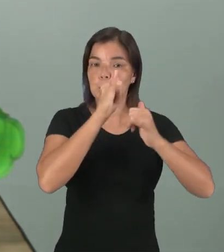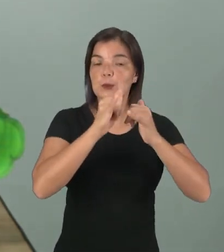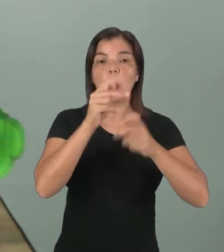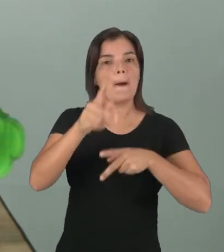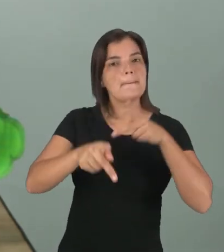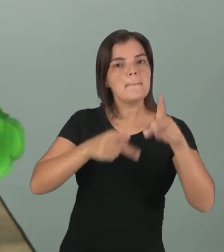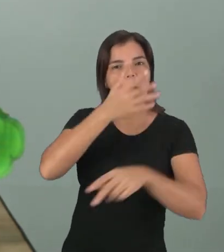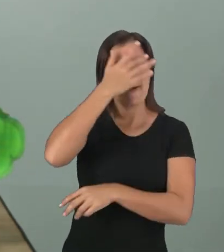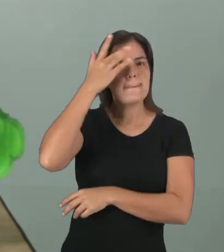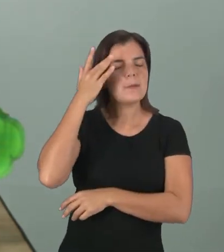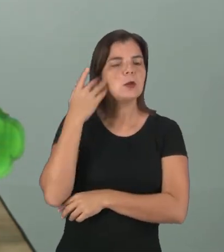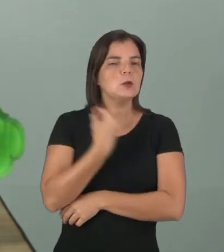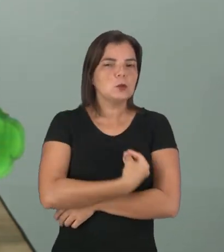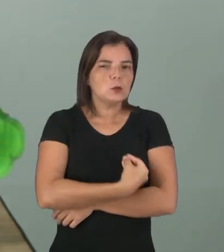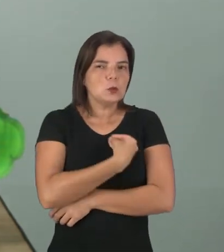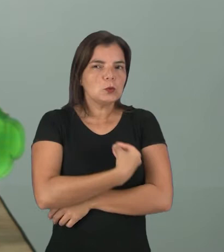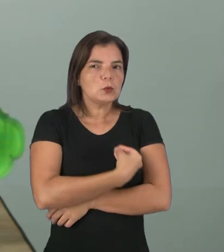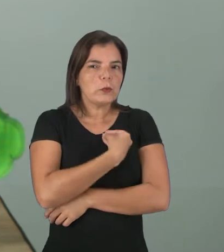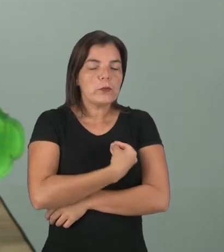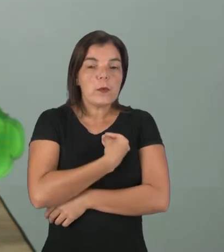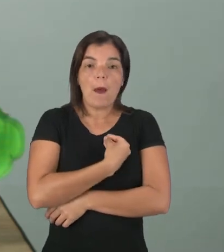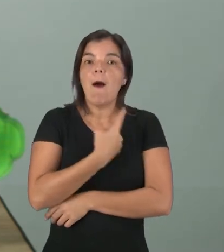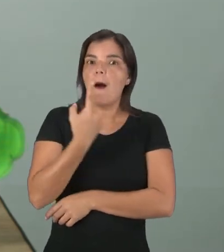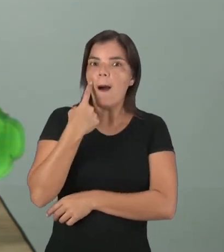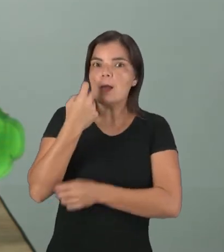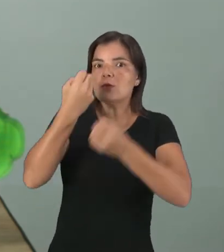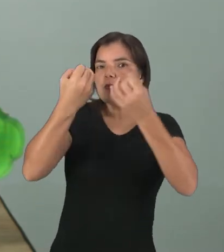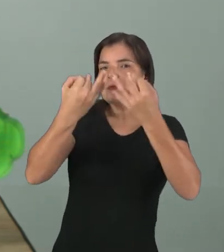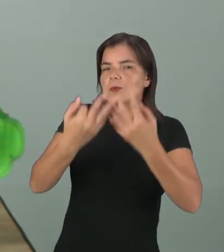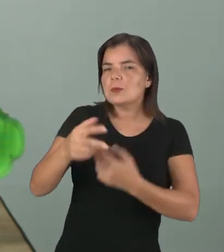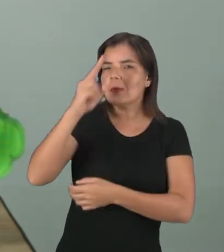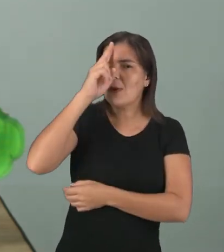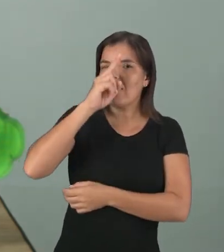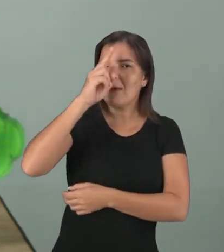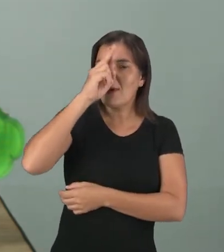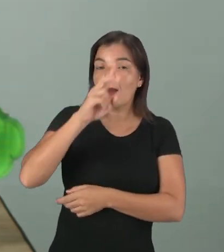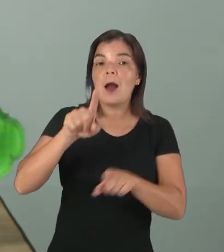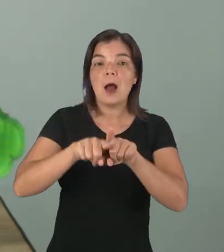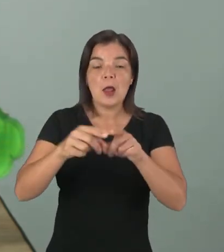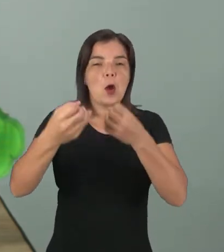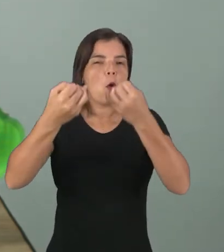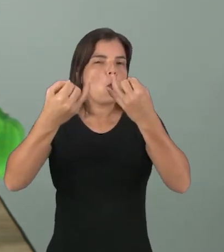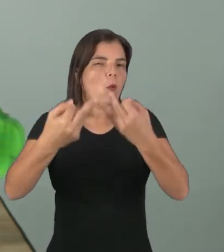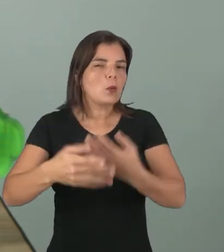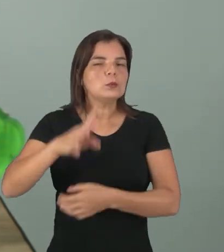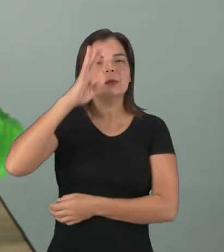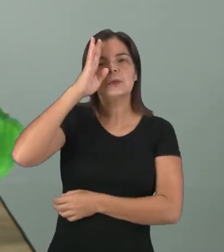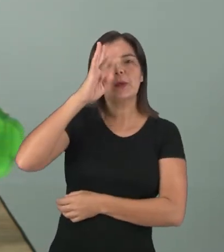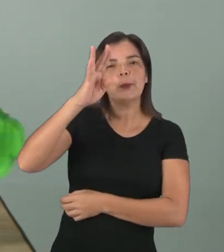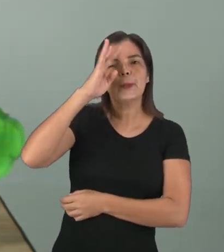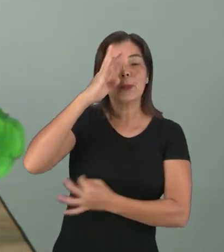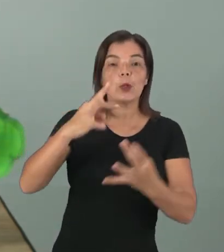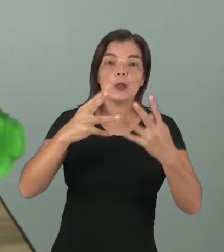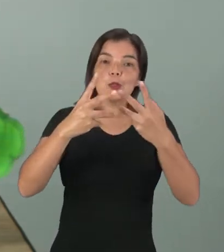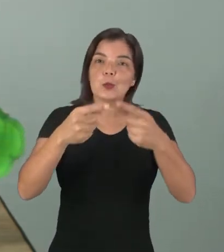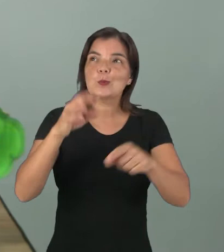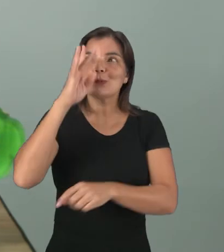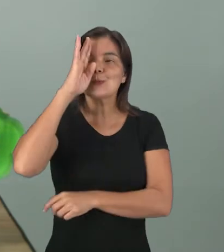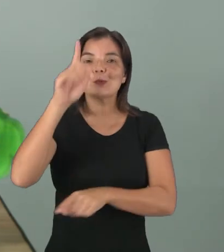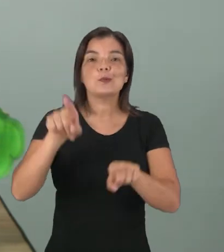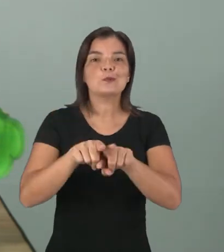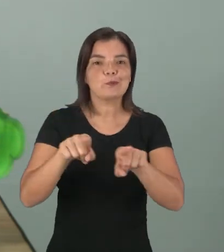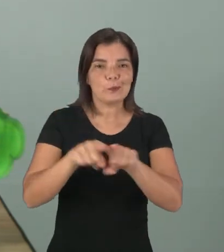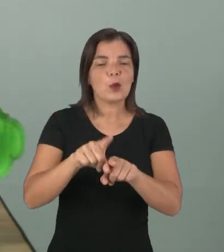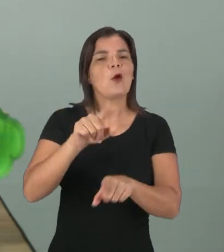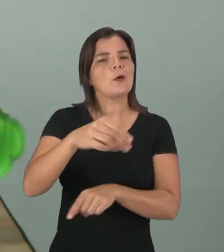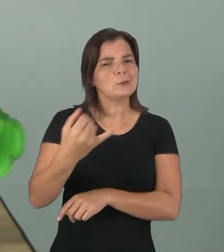popular, as pessoas vivenciavam isso e começavam a contar histórias, a contar fantasias, histórias totalmente fantasiosas.